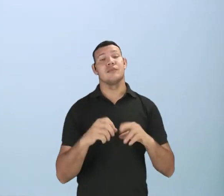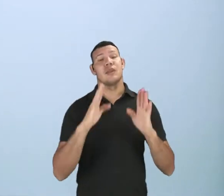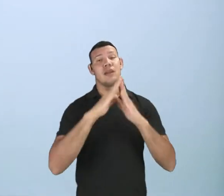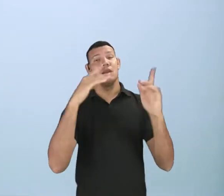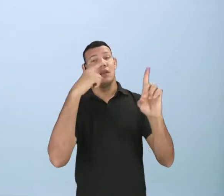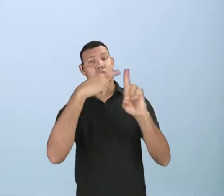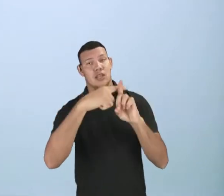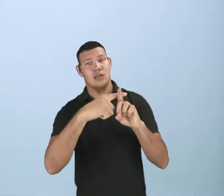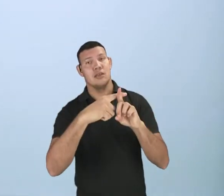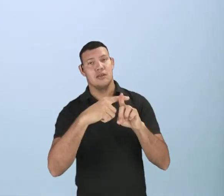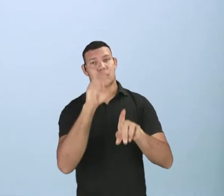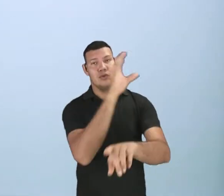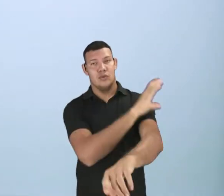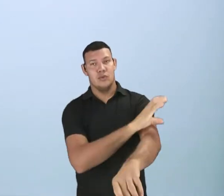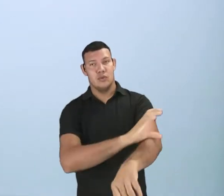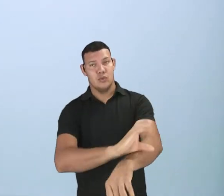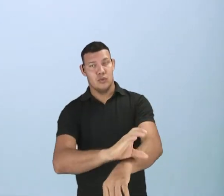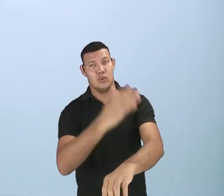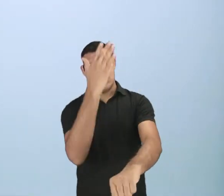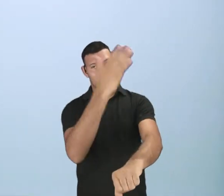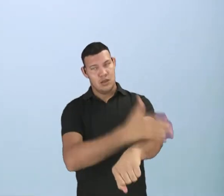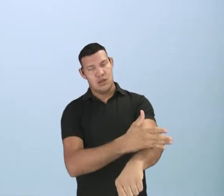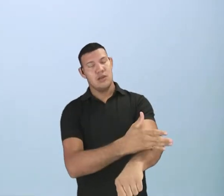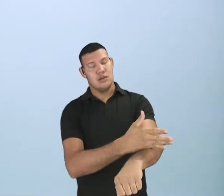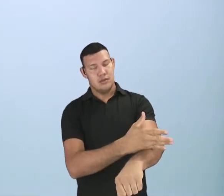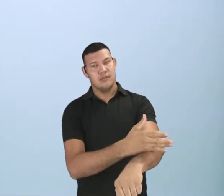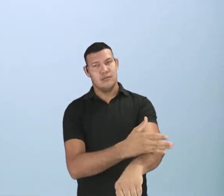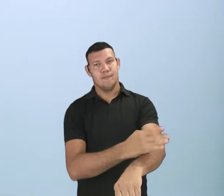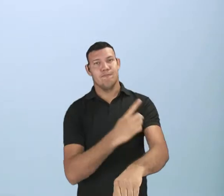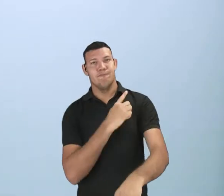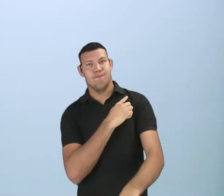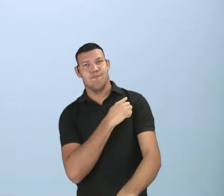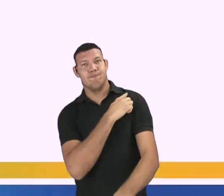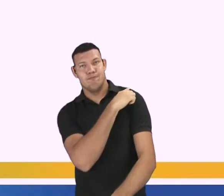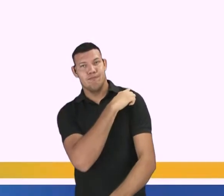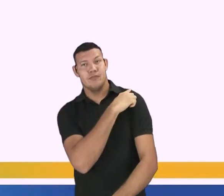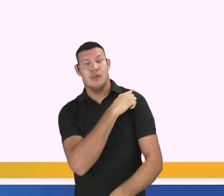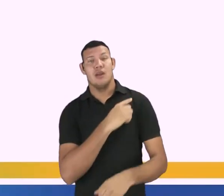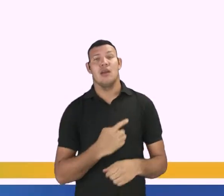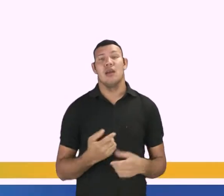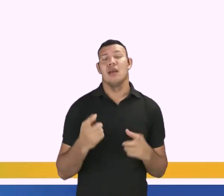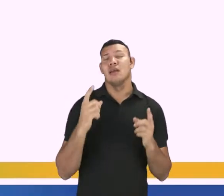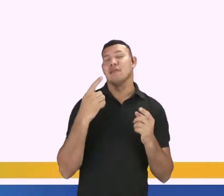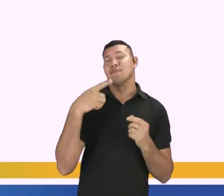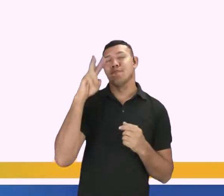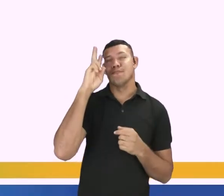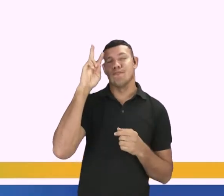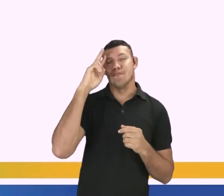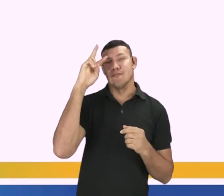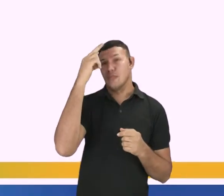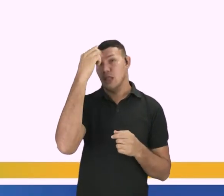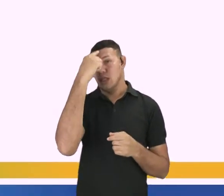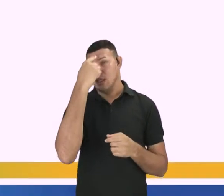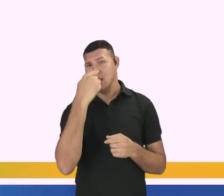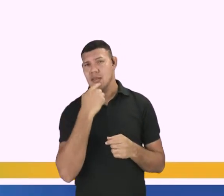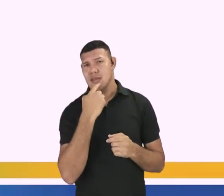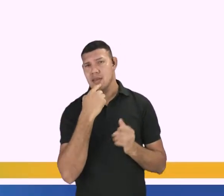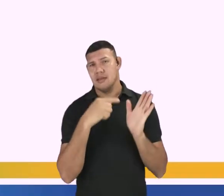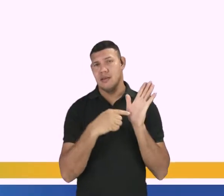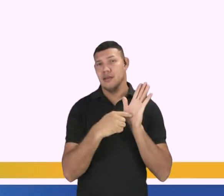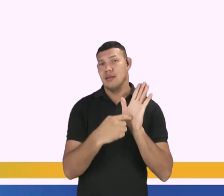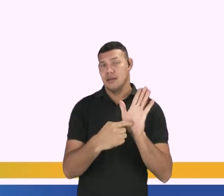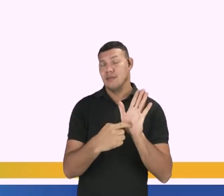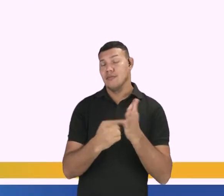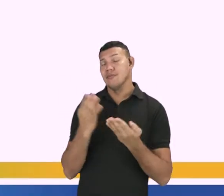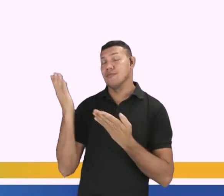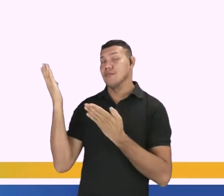primeira série do ensino médio. Nós temos aqui um pouco da arquitetura daquela época, tá? E nós também